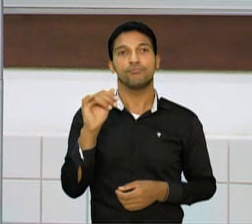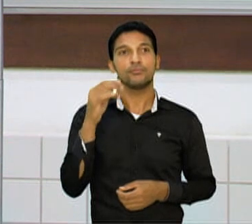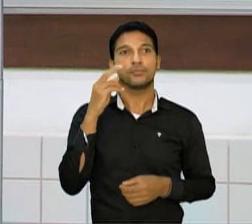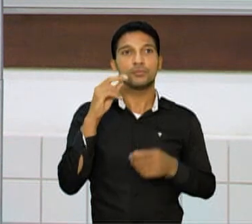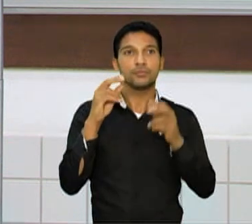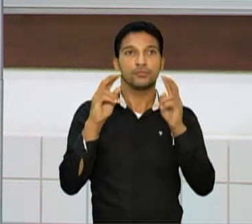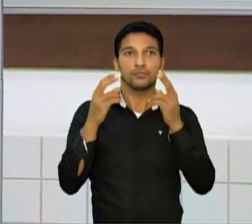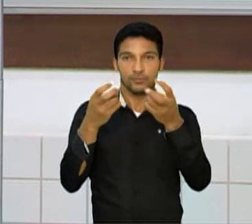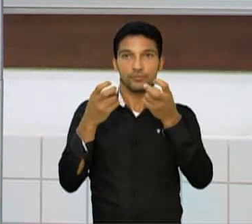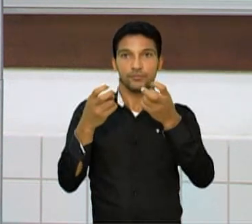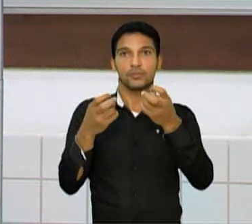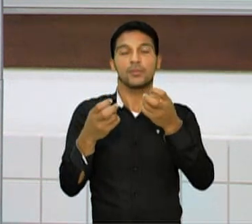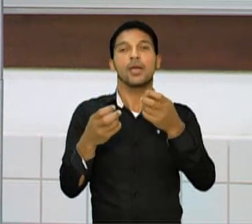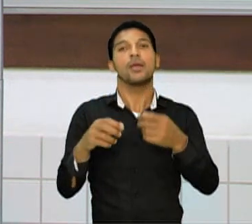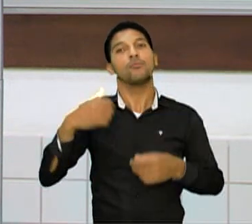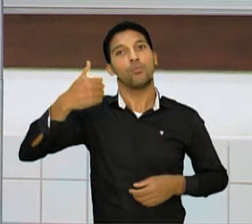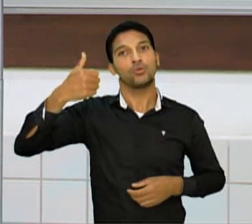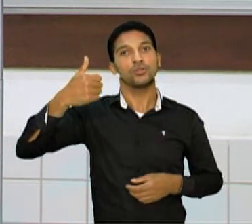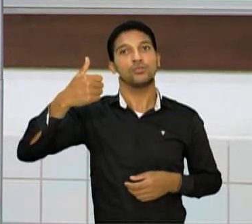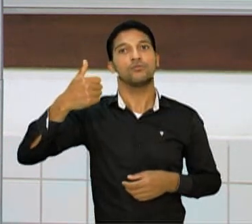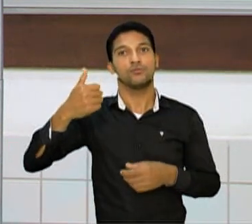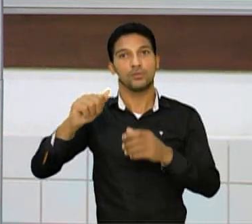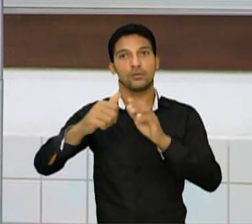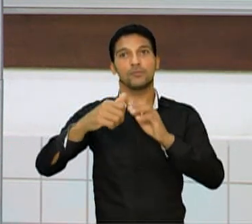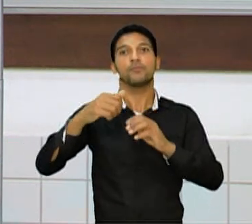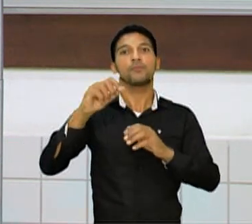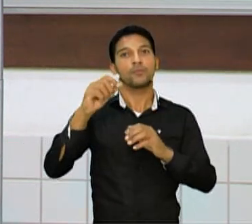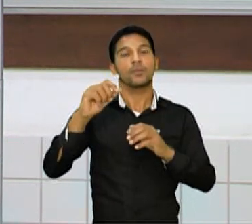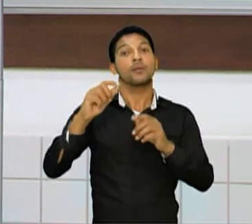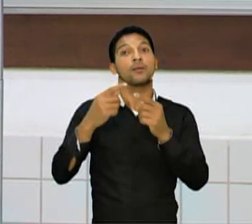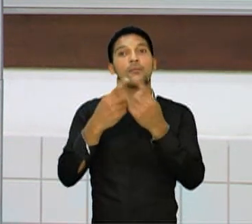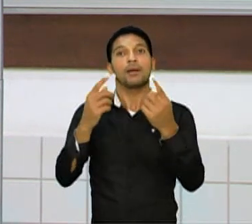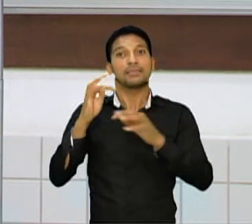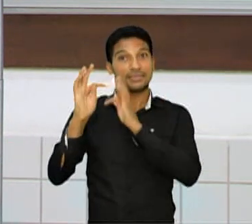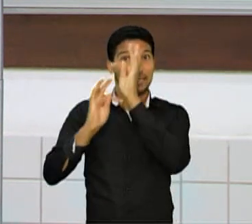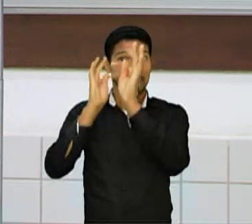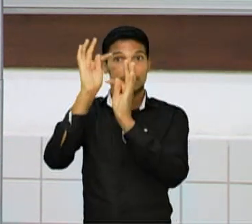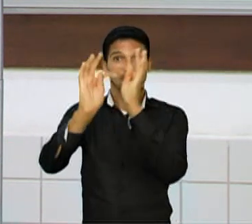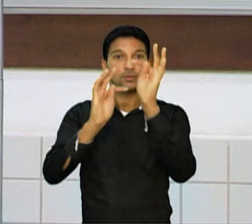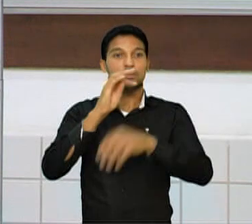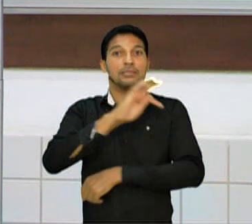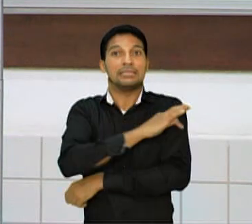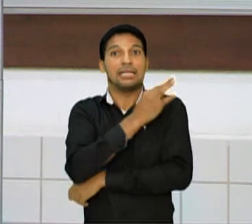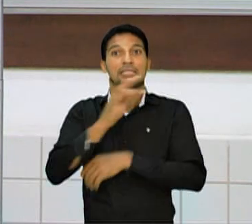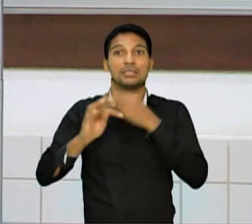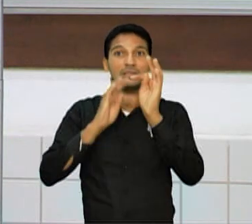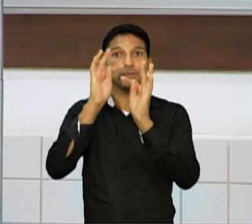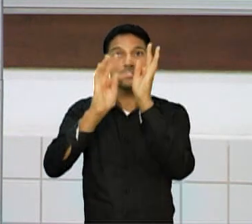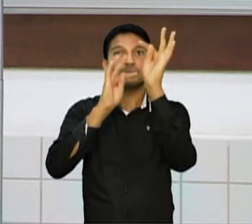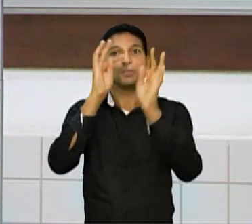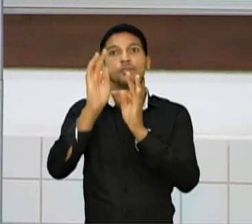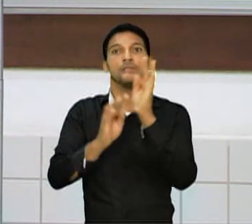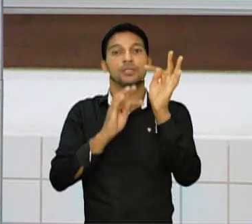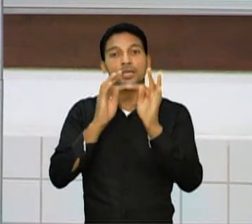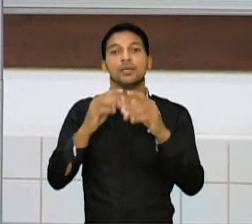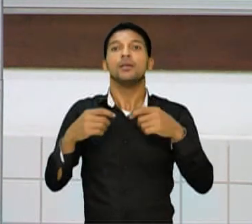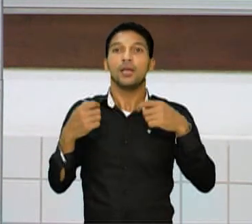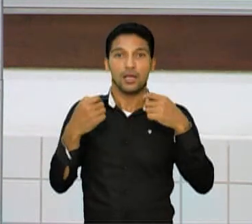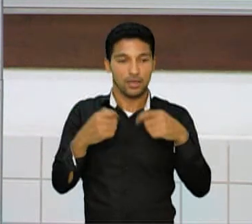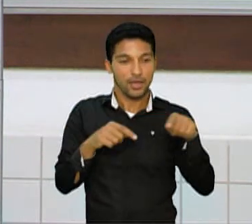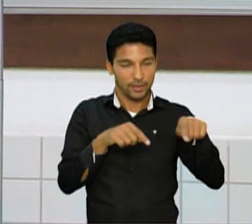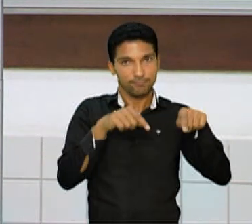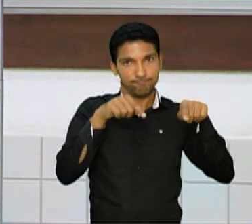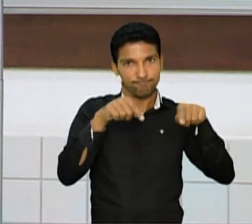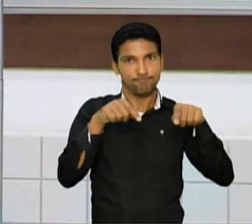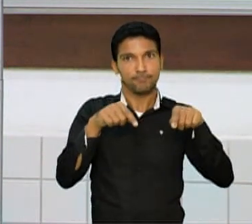adequação e principalmente a tecnologia empregada é altíssima. Então, você deve literalmente analisar todo o contexto